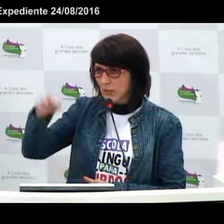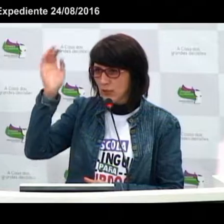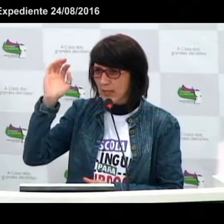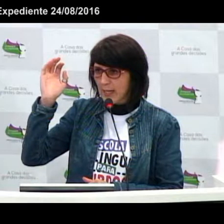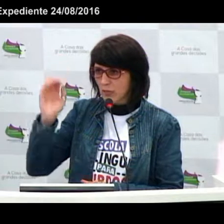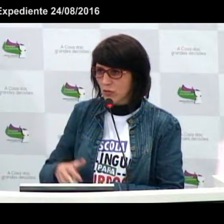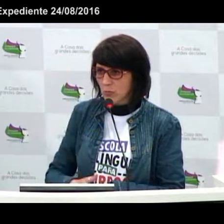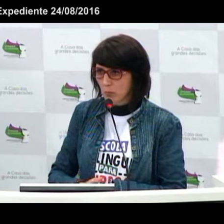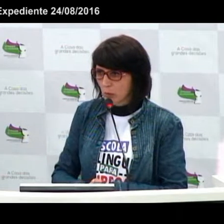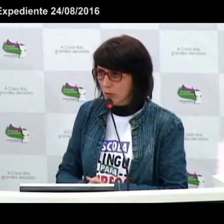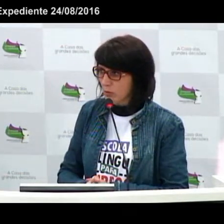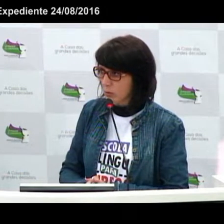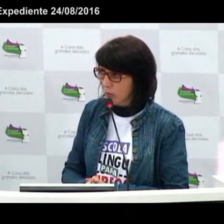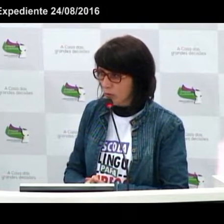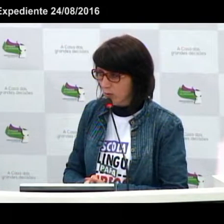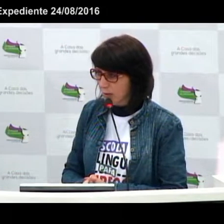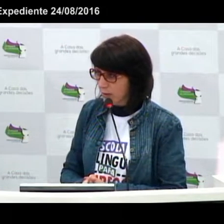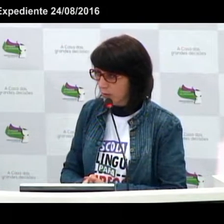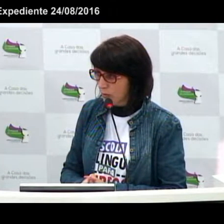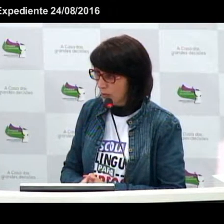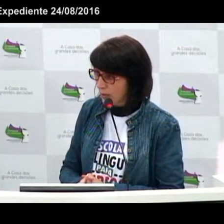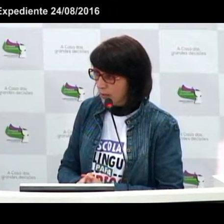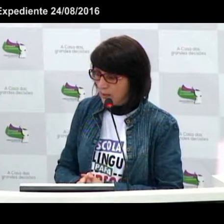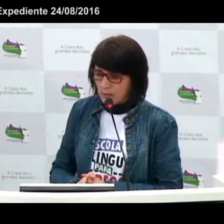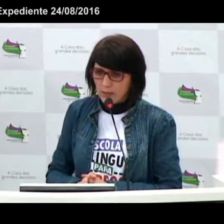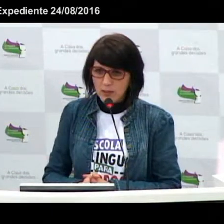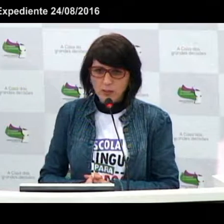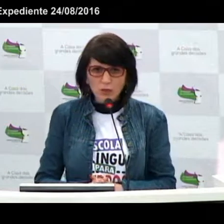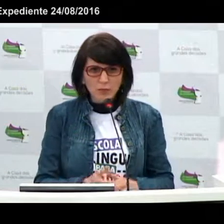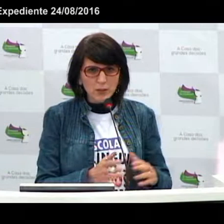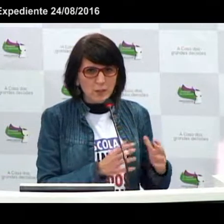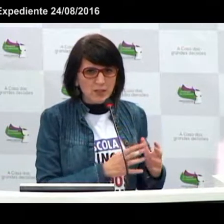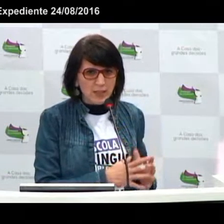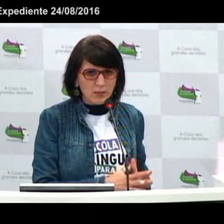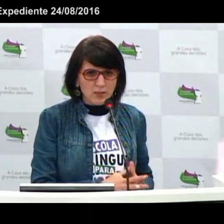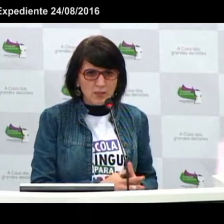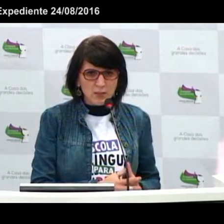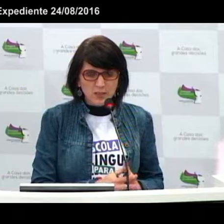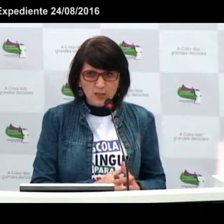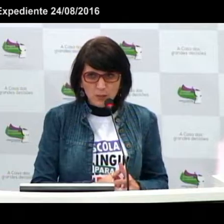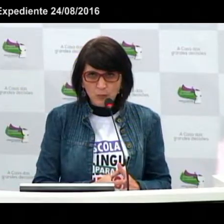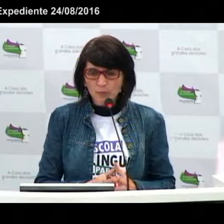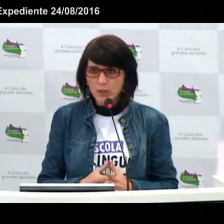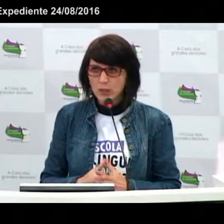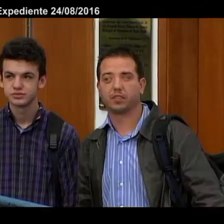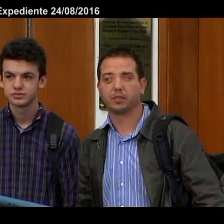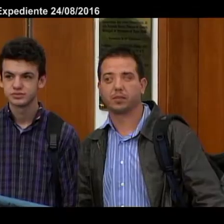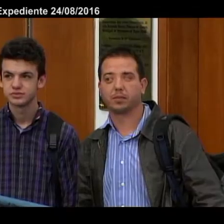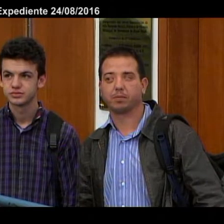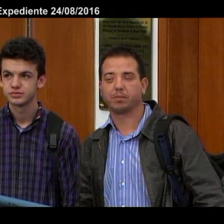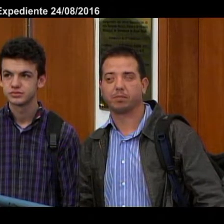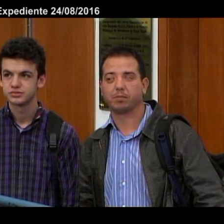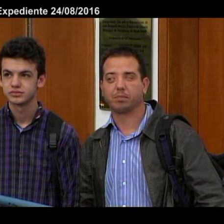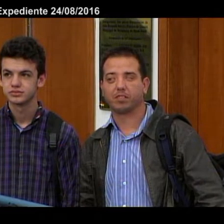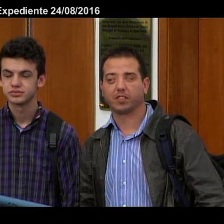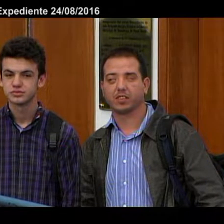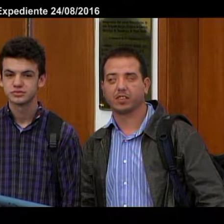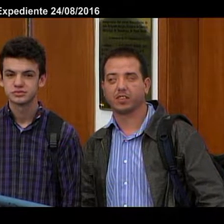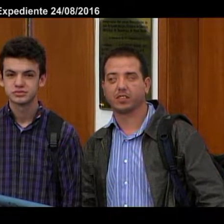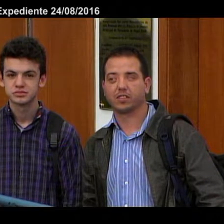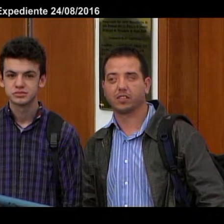da entidade de muitos e muitos anos, e que o governo passado fez menção de